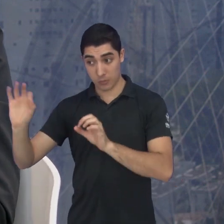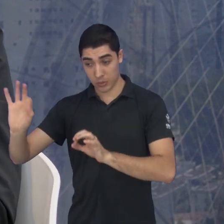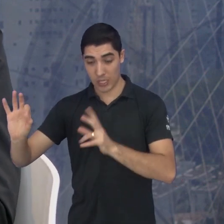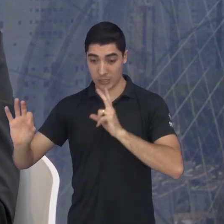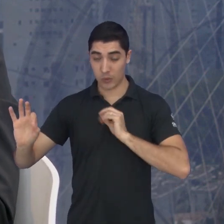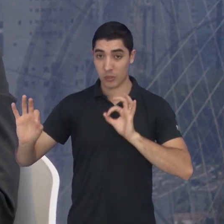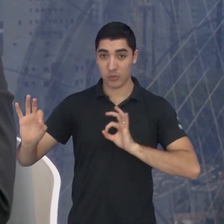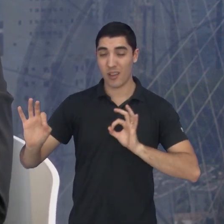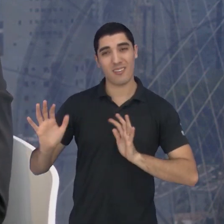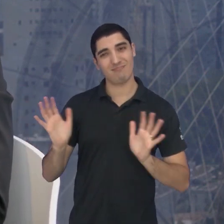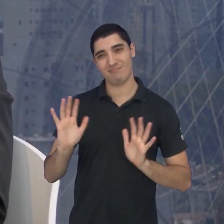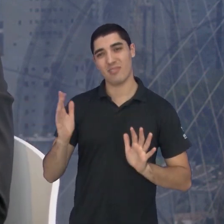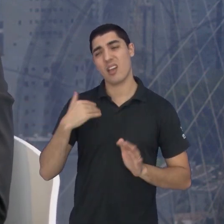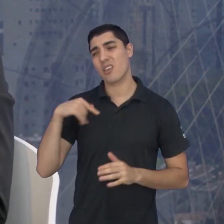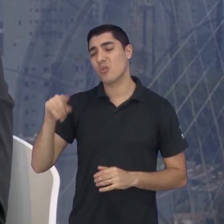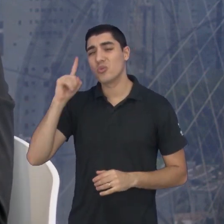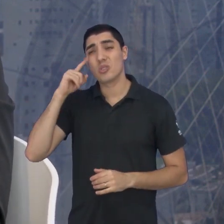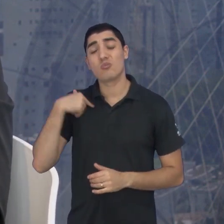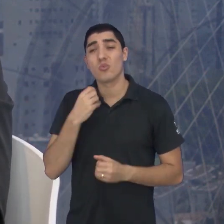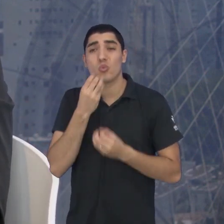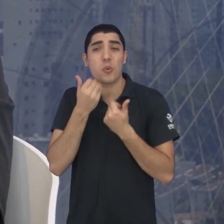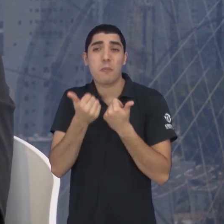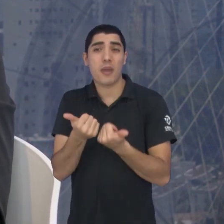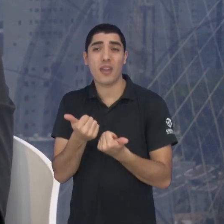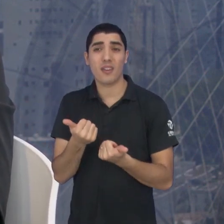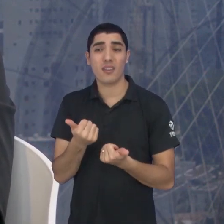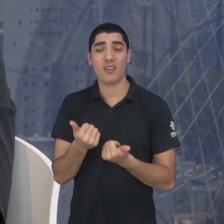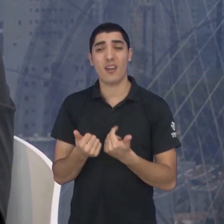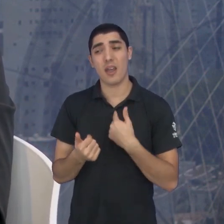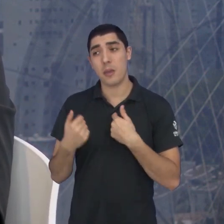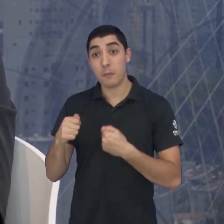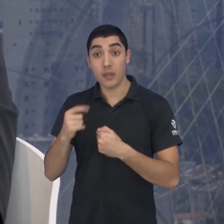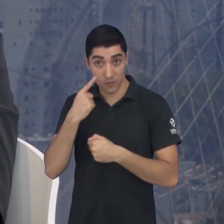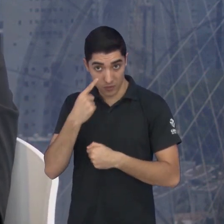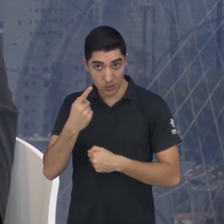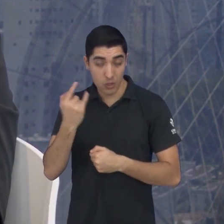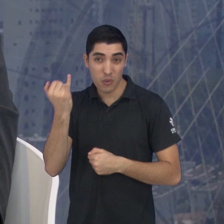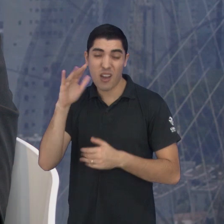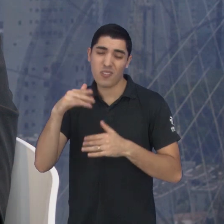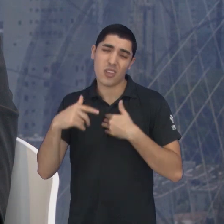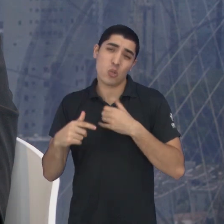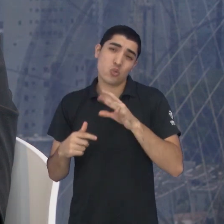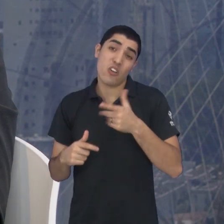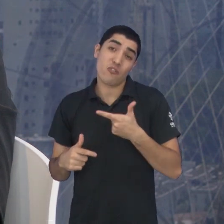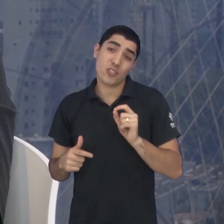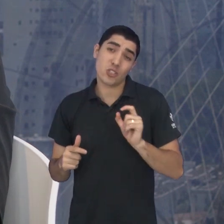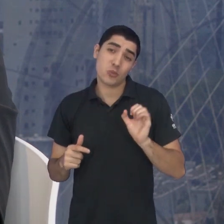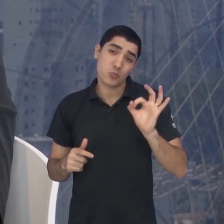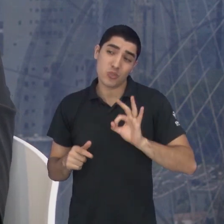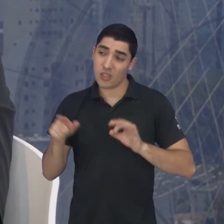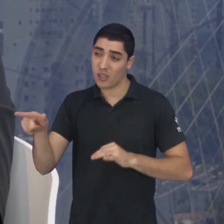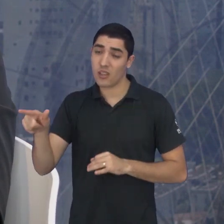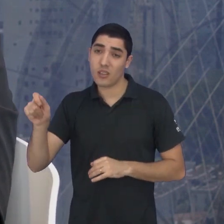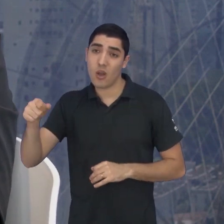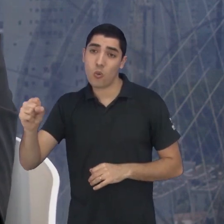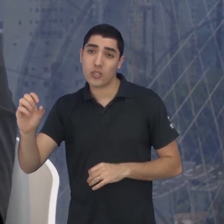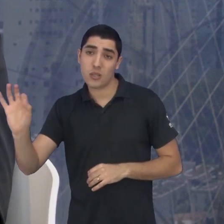dar 80% naqueles dias, né? Mas olha como que é importante o diálogo, né? As relações, mas tudo isso é